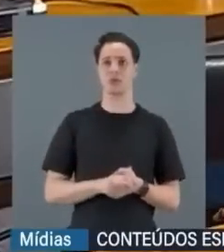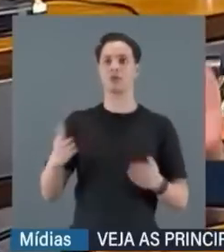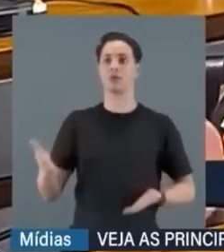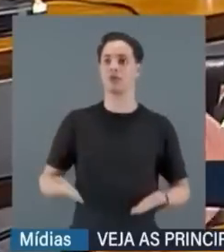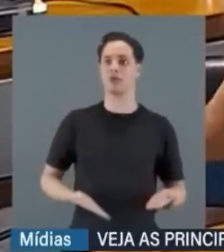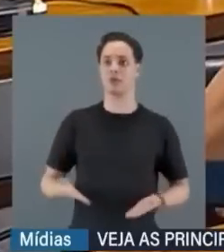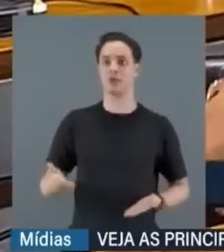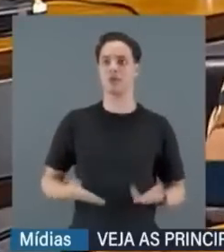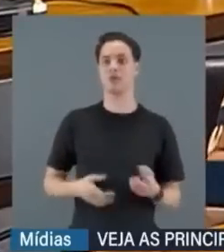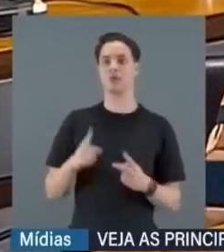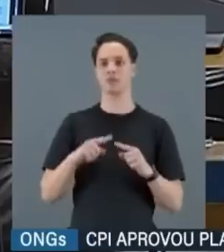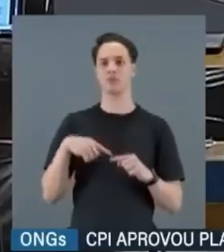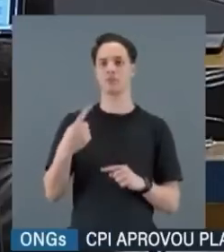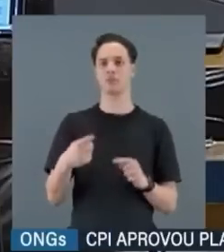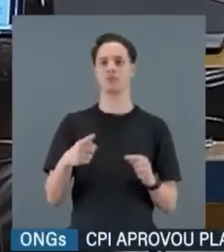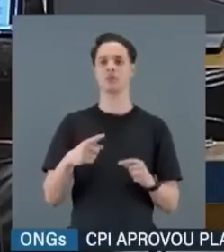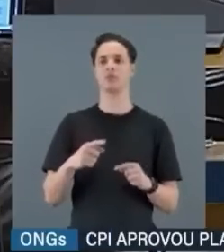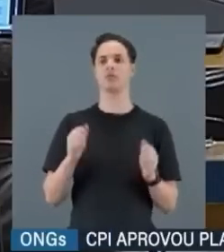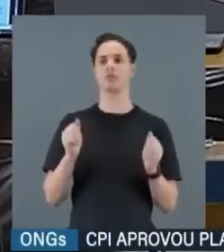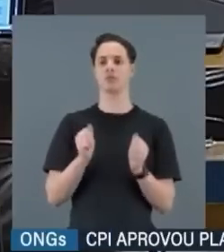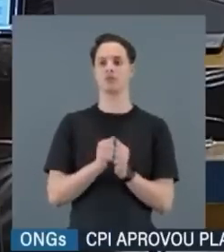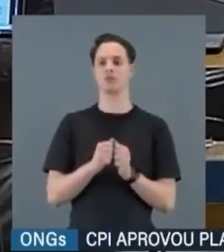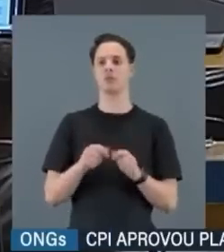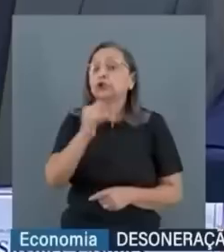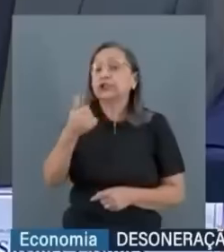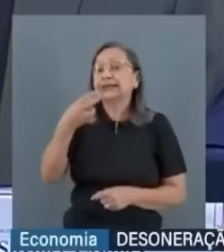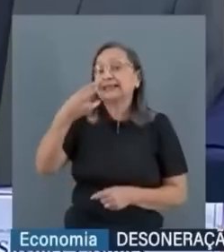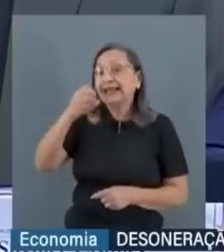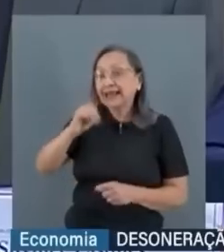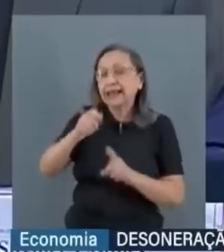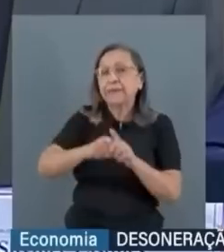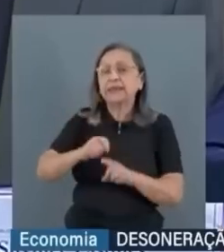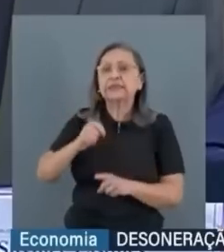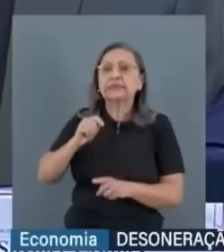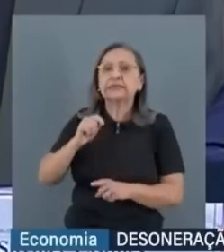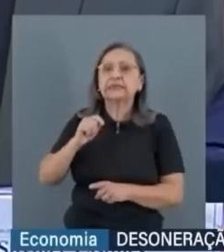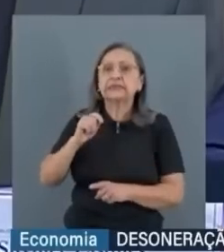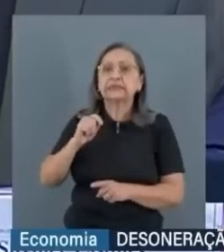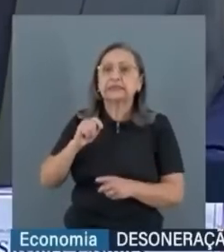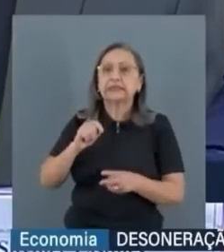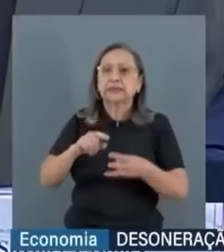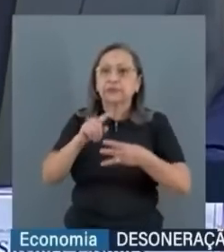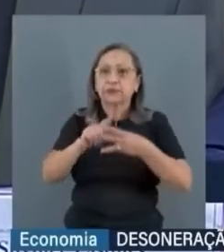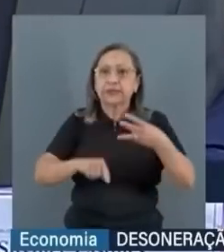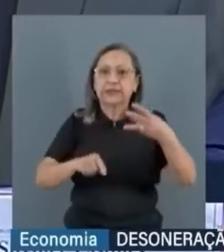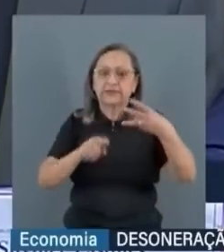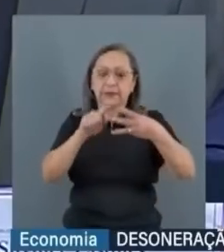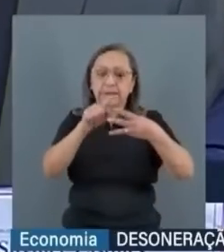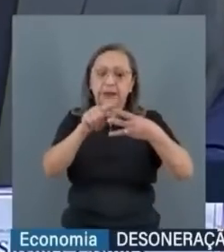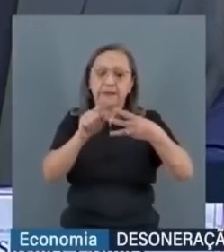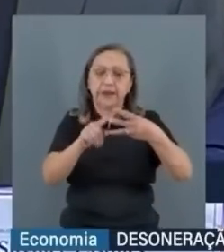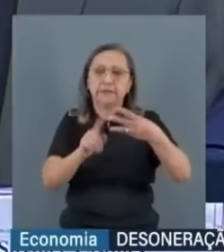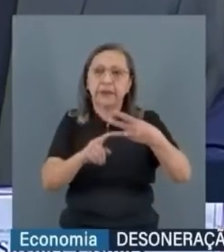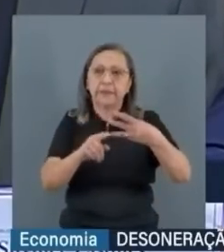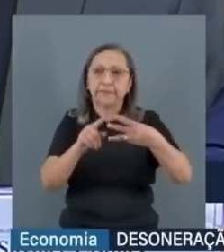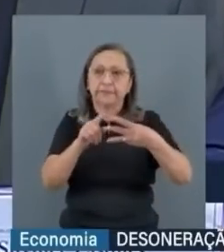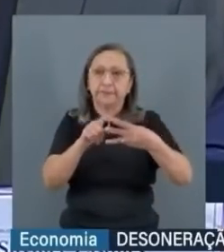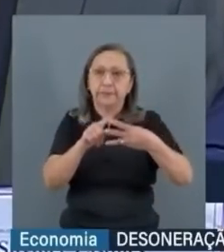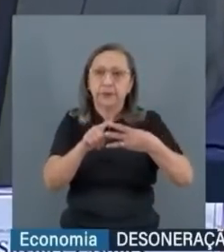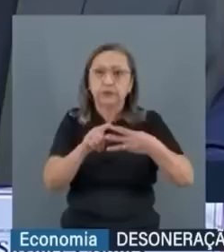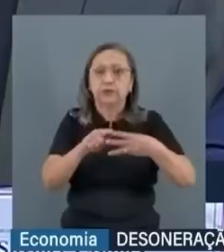né, com um currículo bárbaro, né, sem dúvida nenhuma, um currículo igual ao dele, a gente corre o mundo,